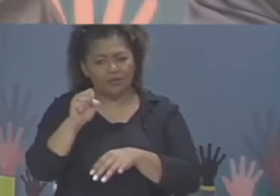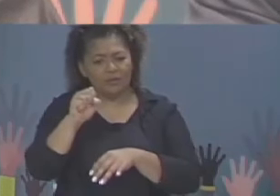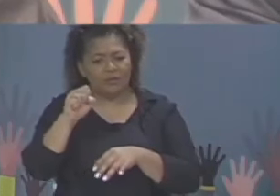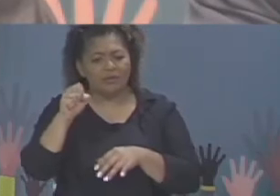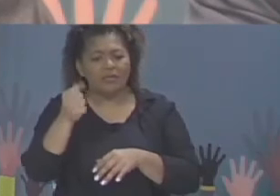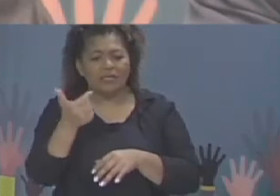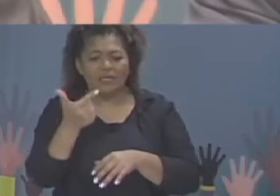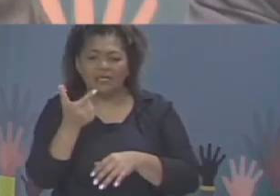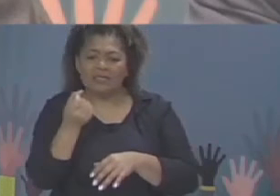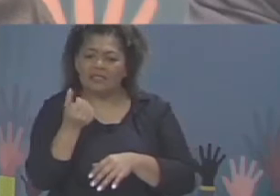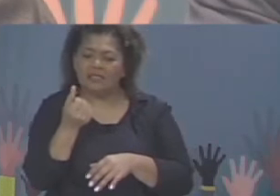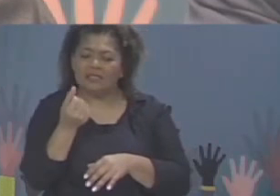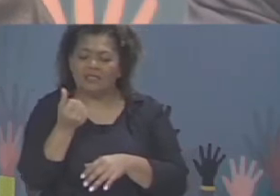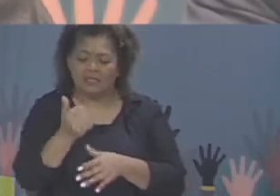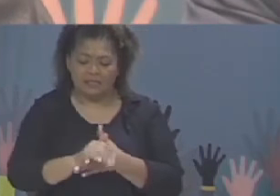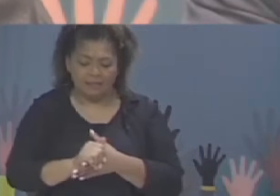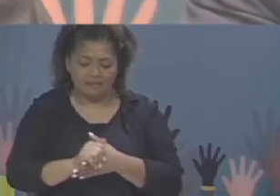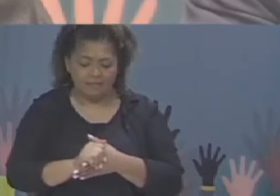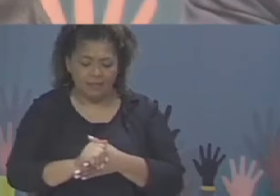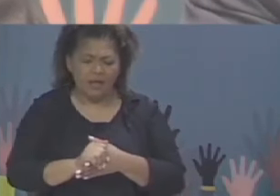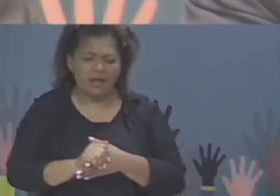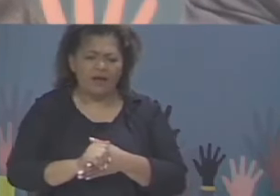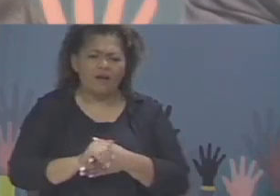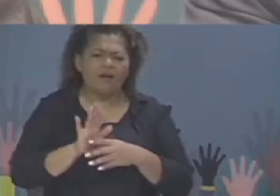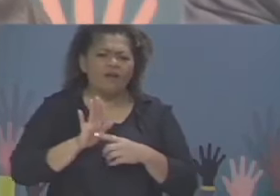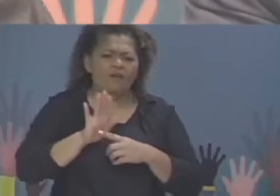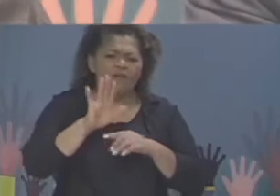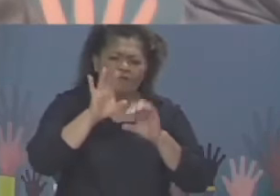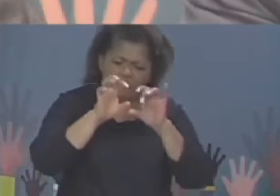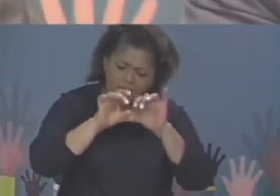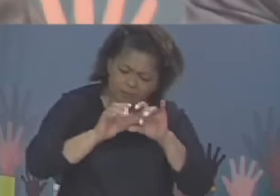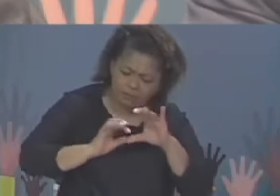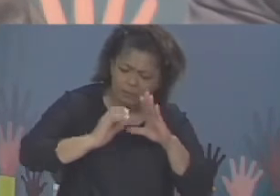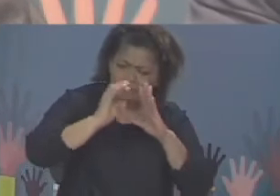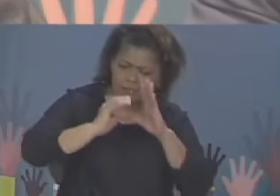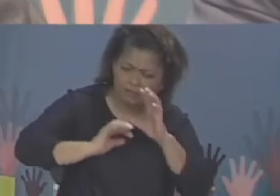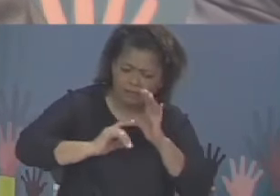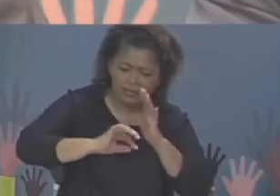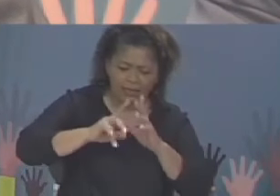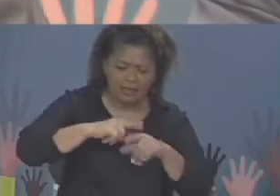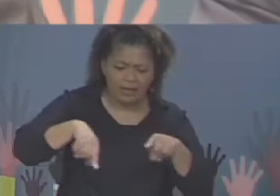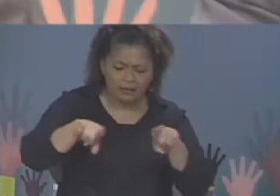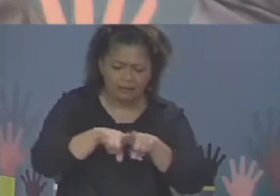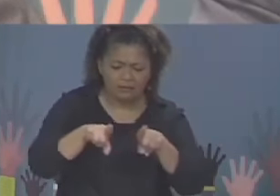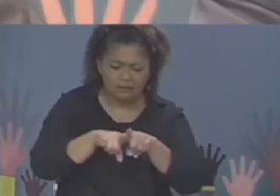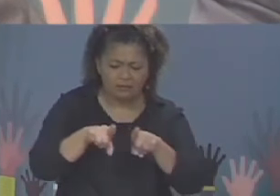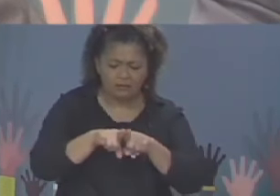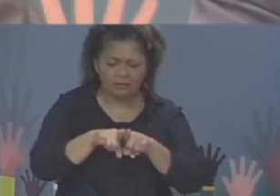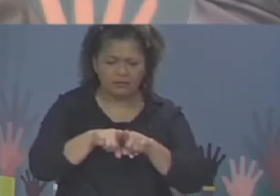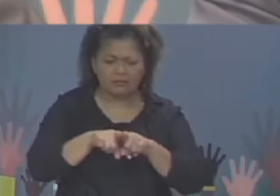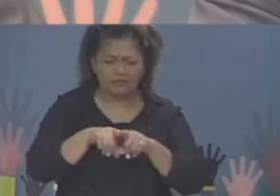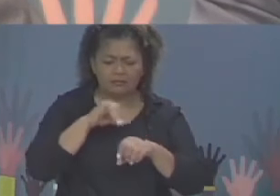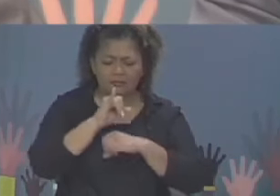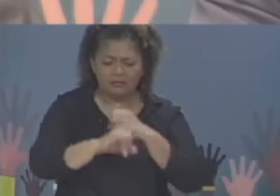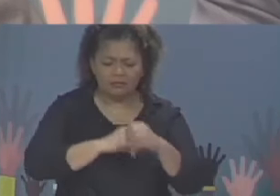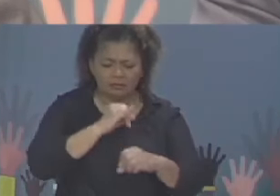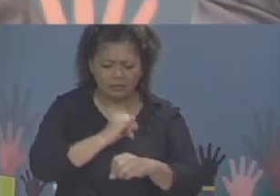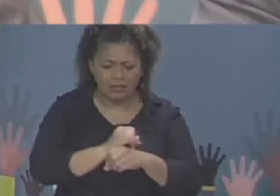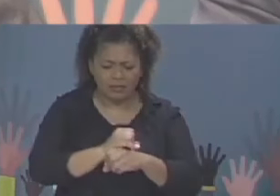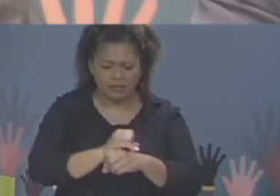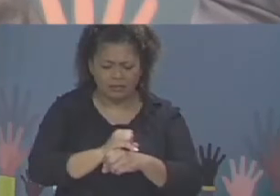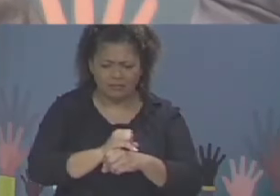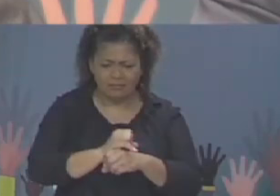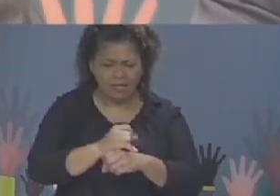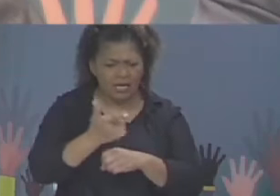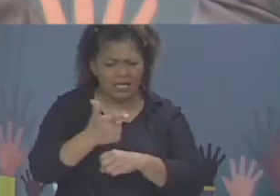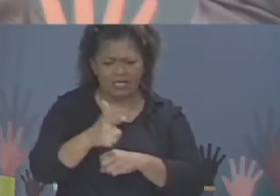foi publicada no site do Sindicof diz respeito ao distrato, diz respeito ao aviltamento do